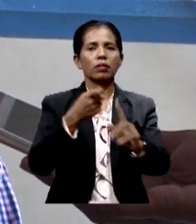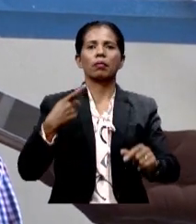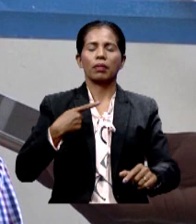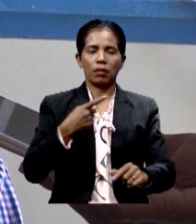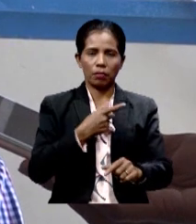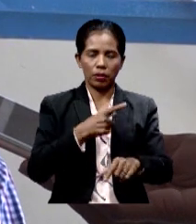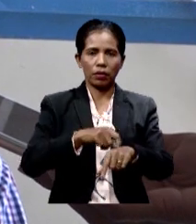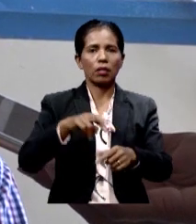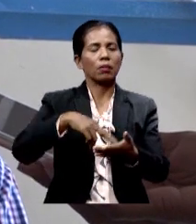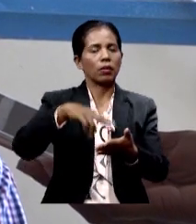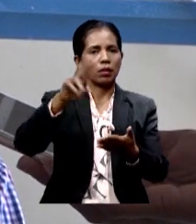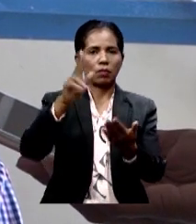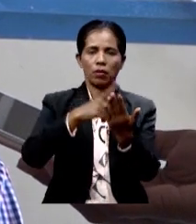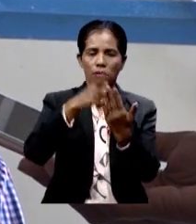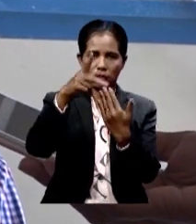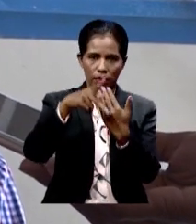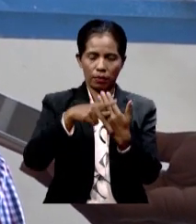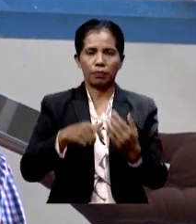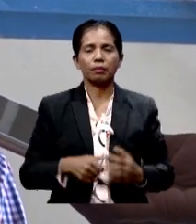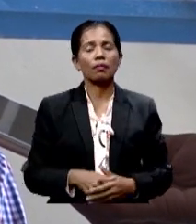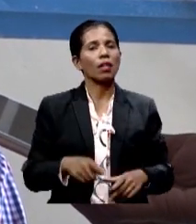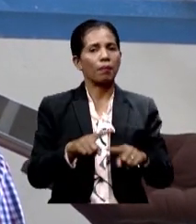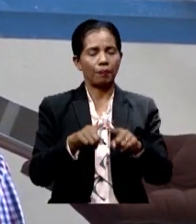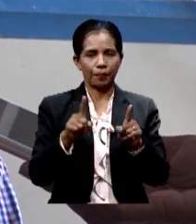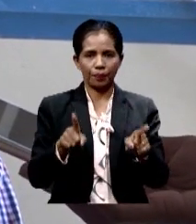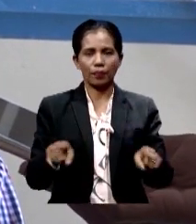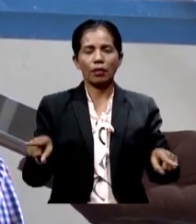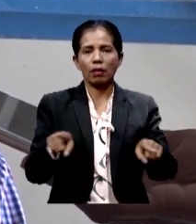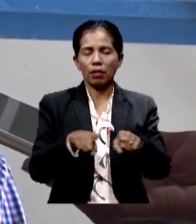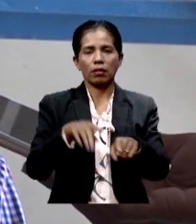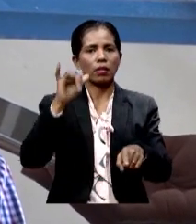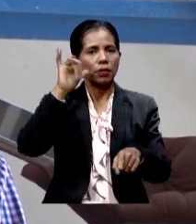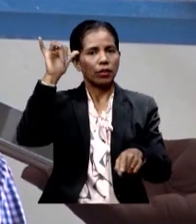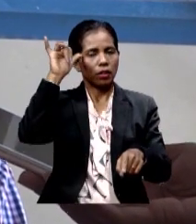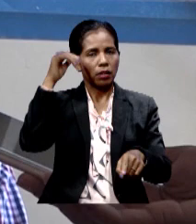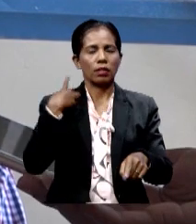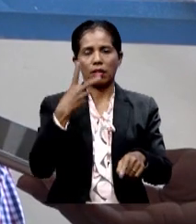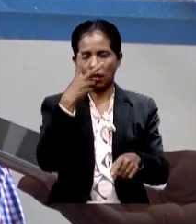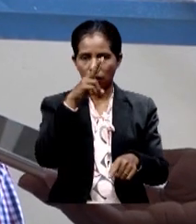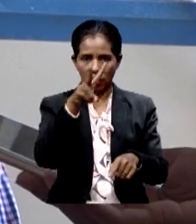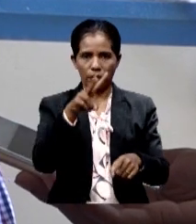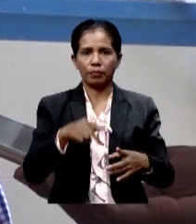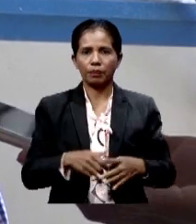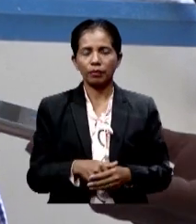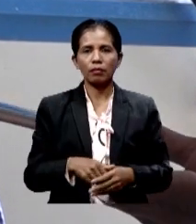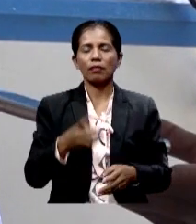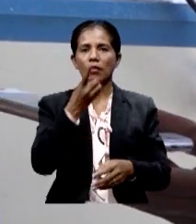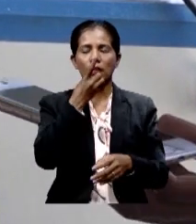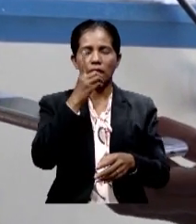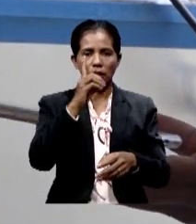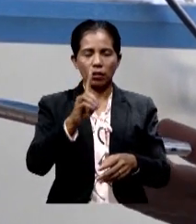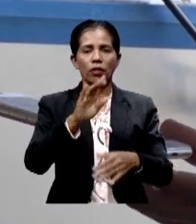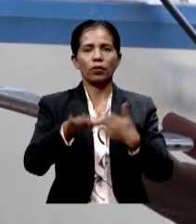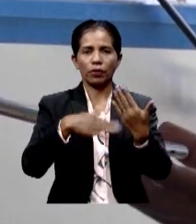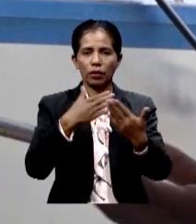ou aprovação do programa nenhum. Mas bem, nessa horseica ida acompanha a declaração voto na